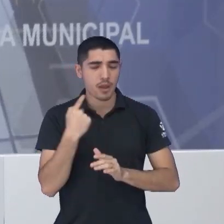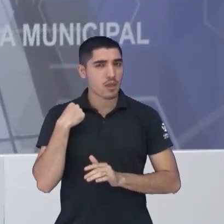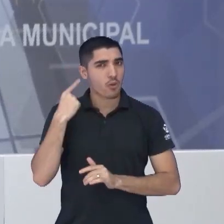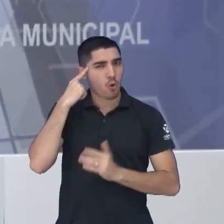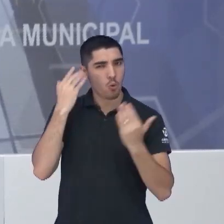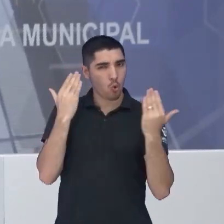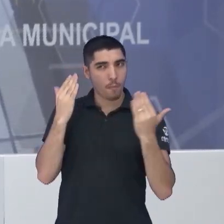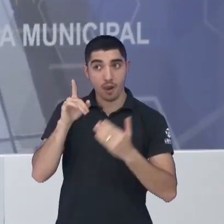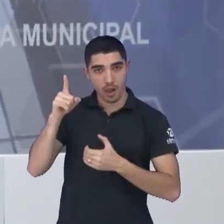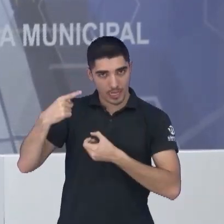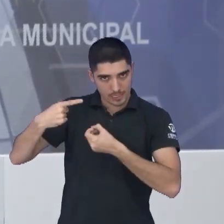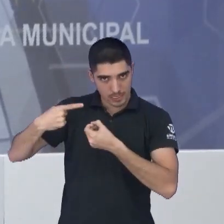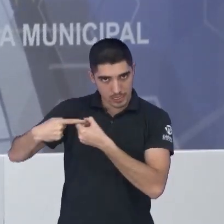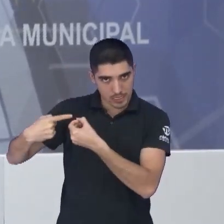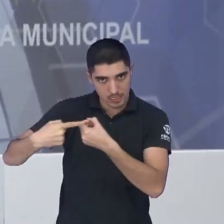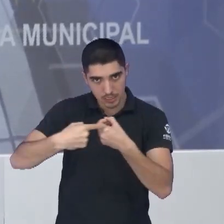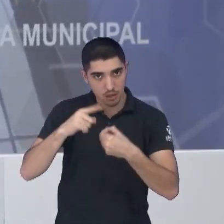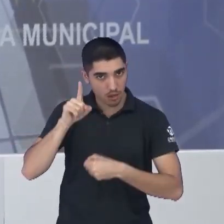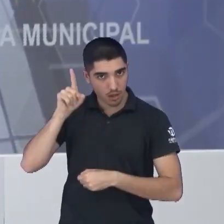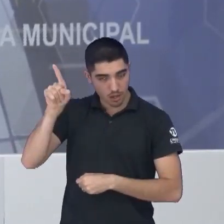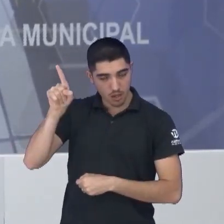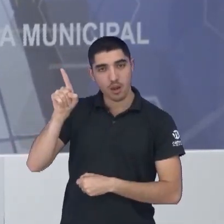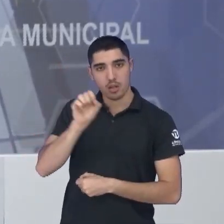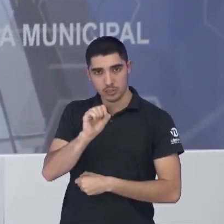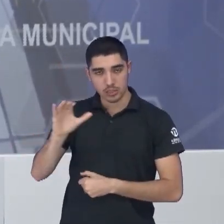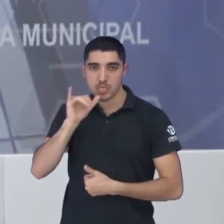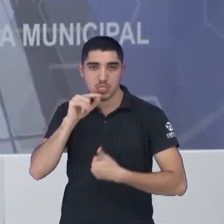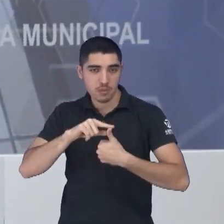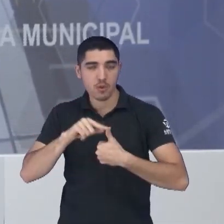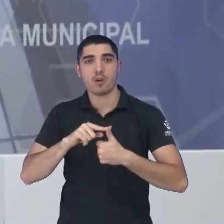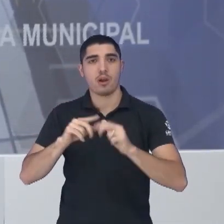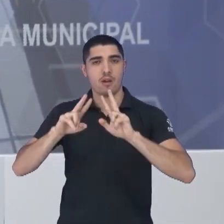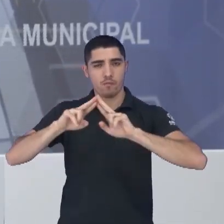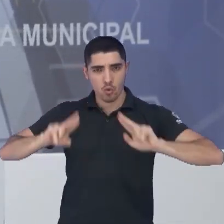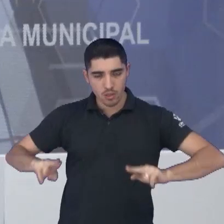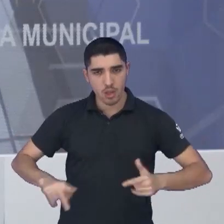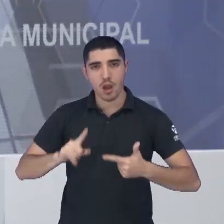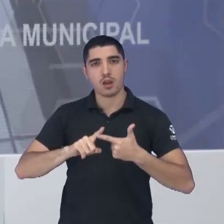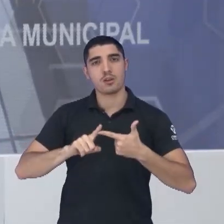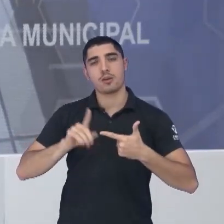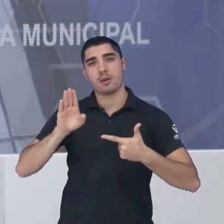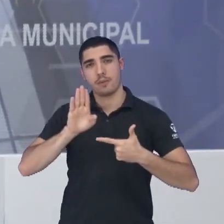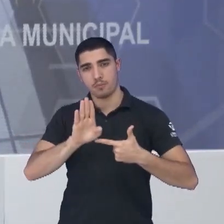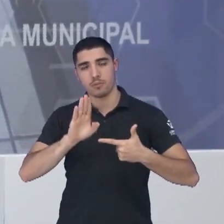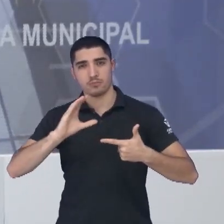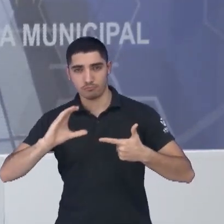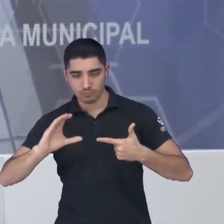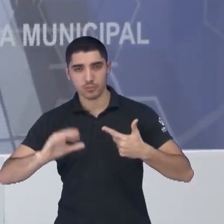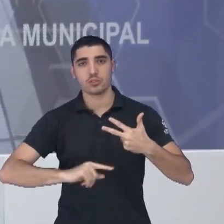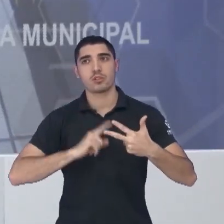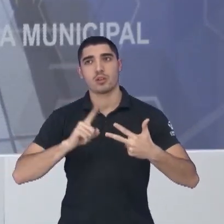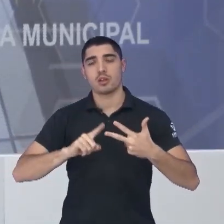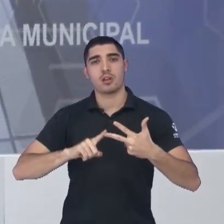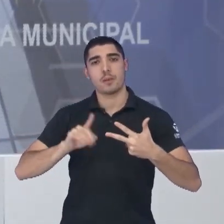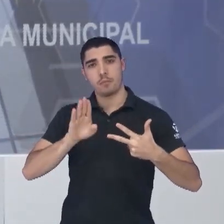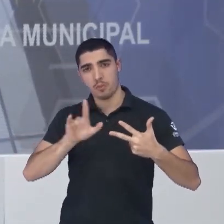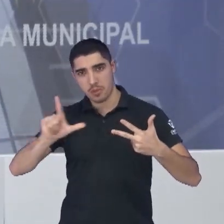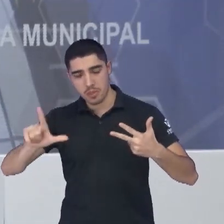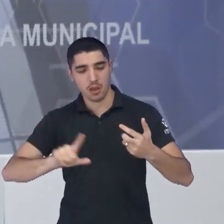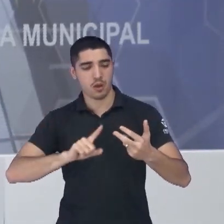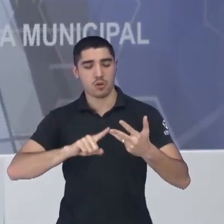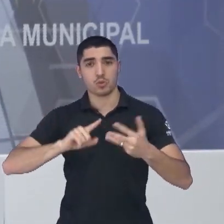que tem aplicado, mais precisamente Florianópolis, Balneário Camboriú, Blumenau, Joinville, que tem